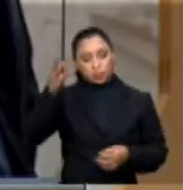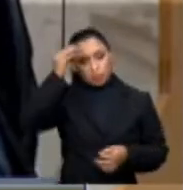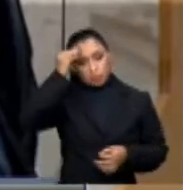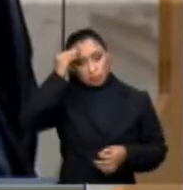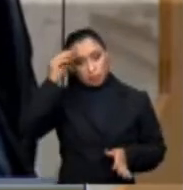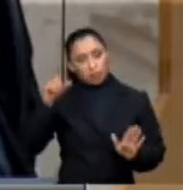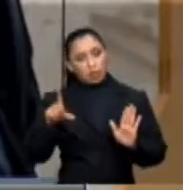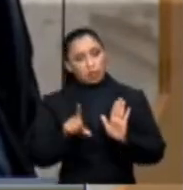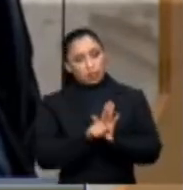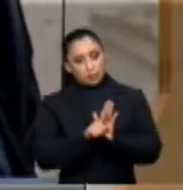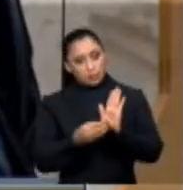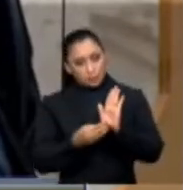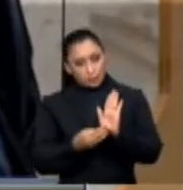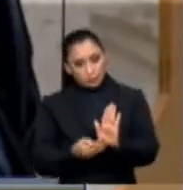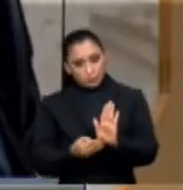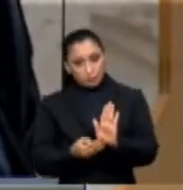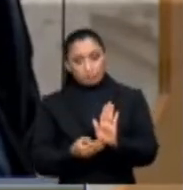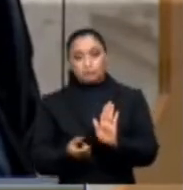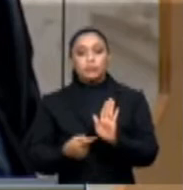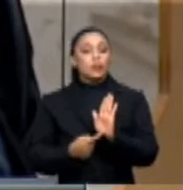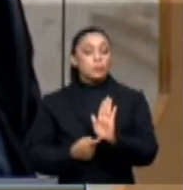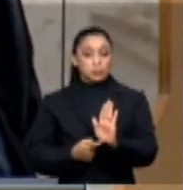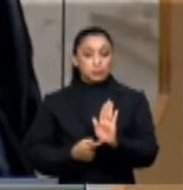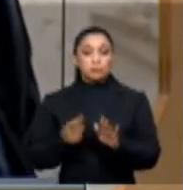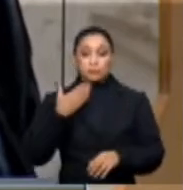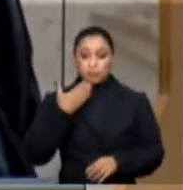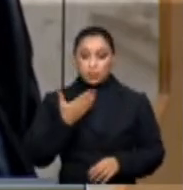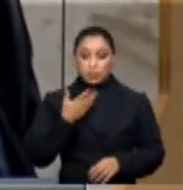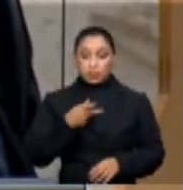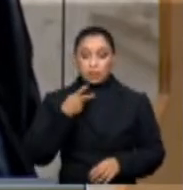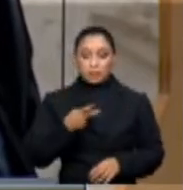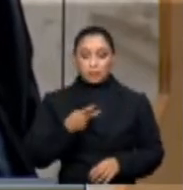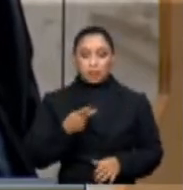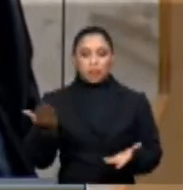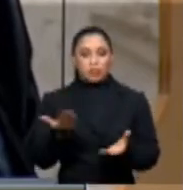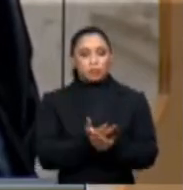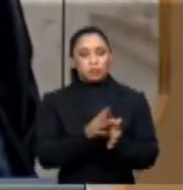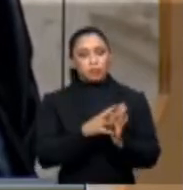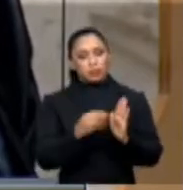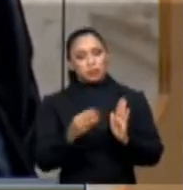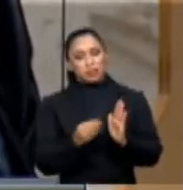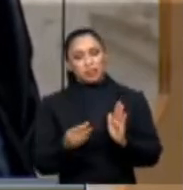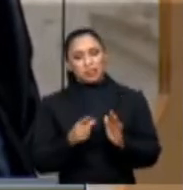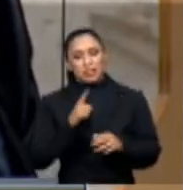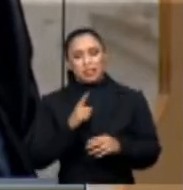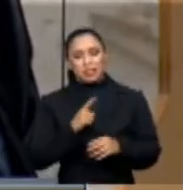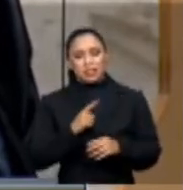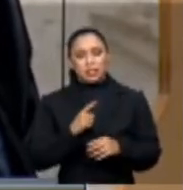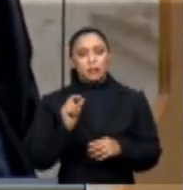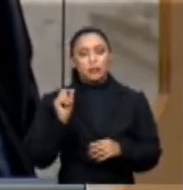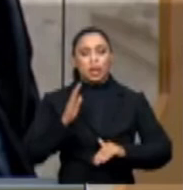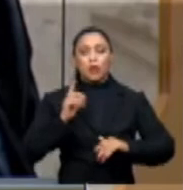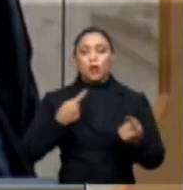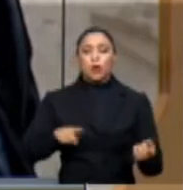pelo legislador ordinário. Alega-se ainda que os preceitos impugnados vulnerariam a